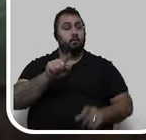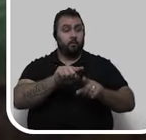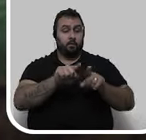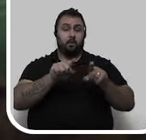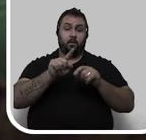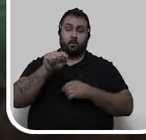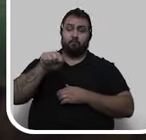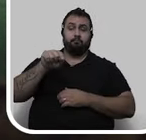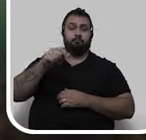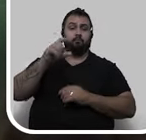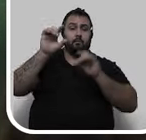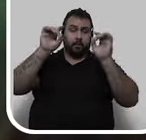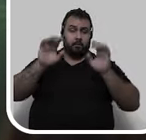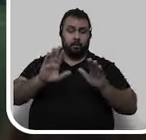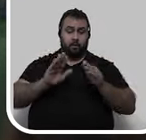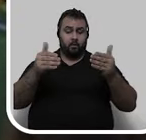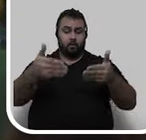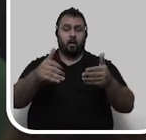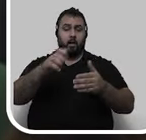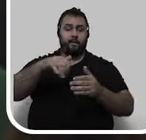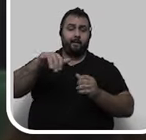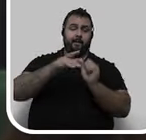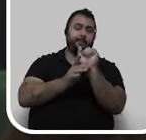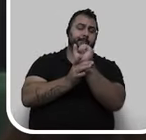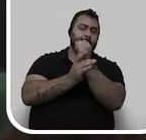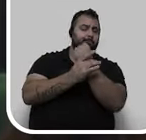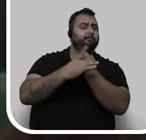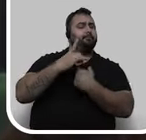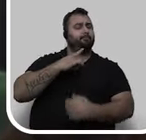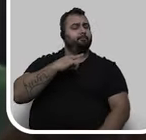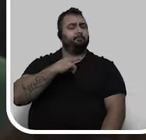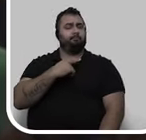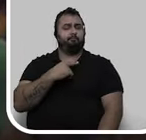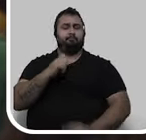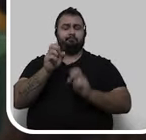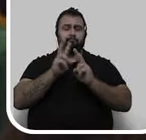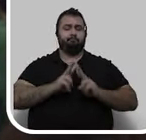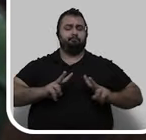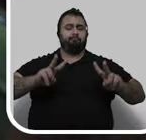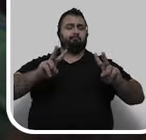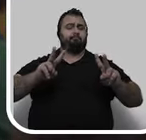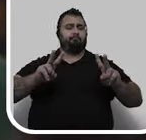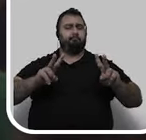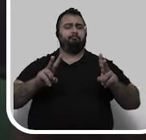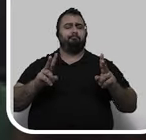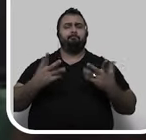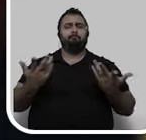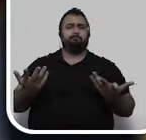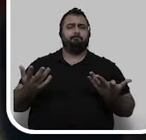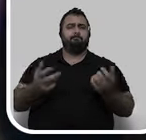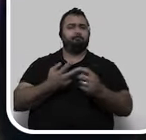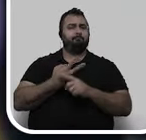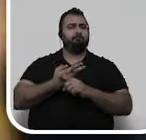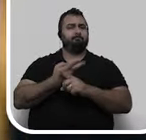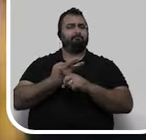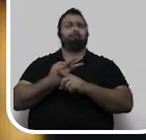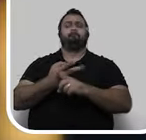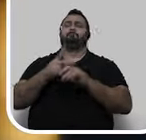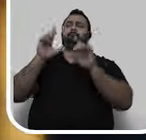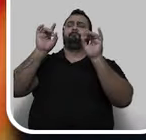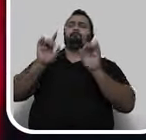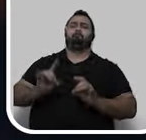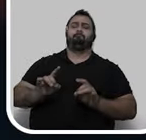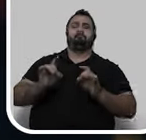sabe, então tá ótimo. Então, hoje tem esse caminho, é muito olhar para esse caminho, né? Então, procurar e se especializar